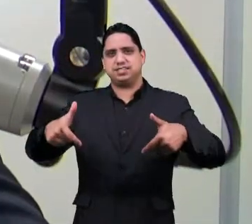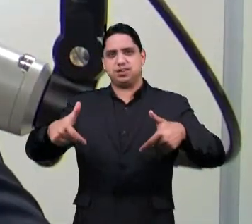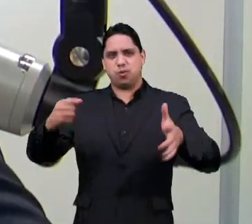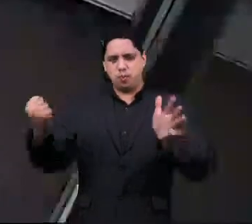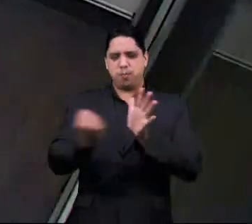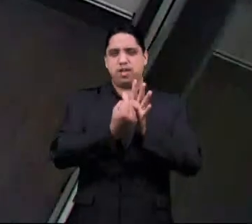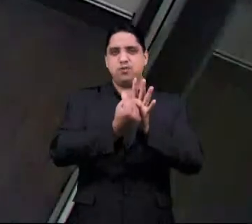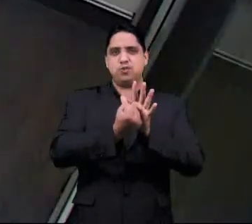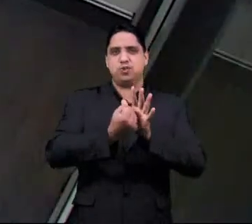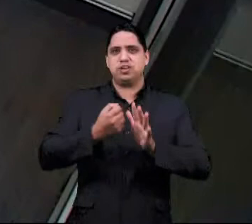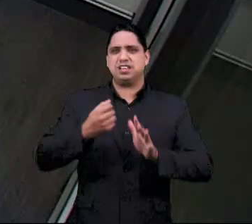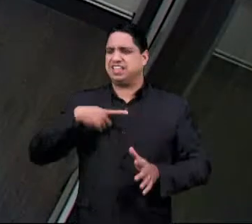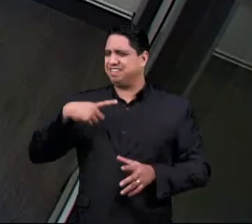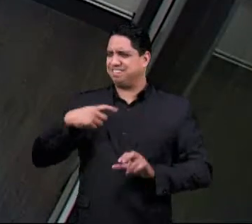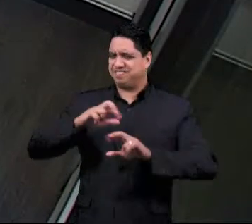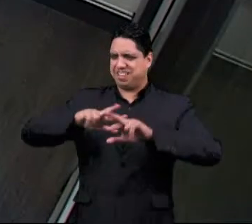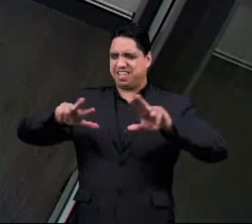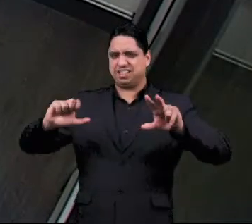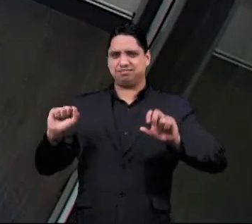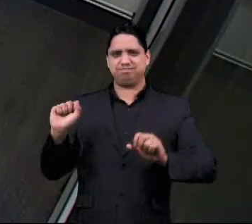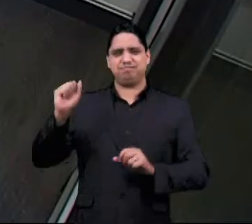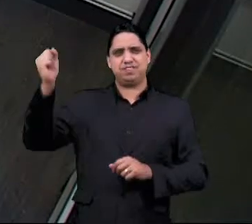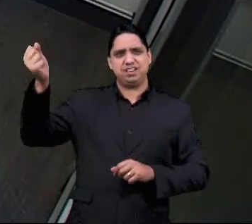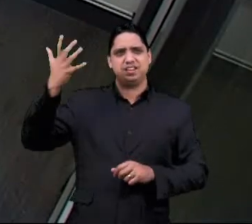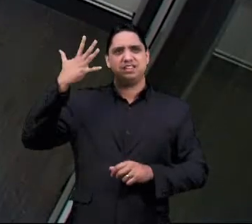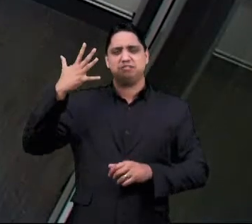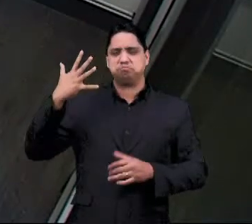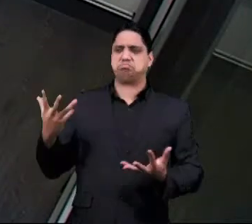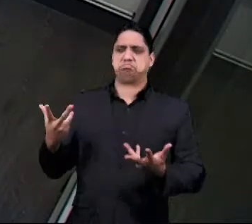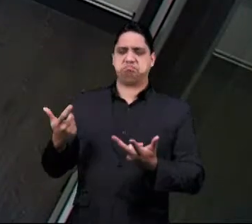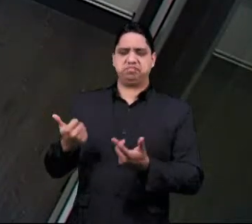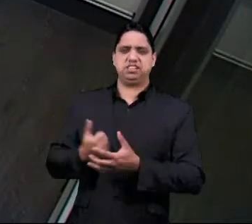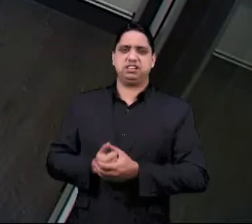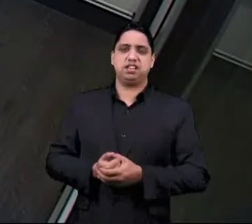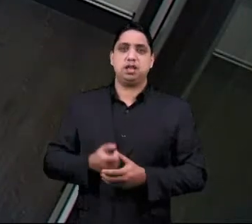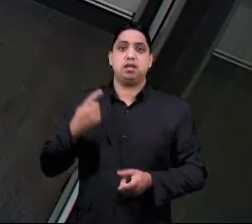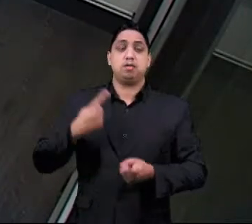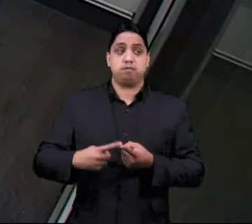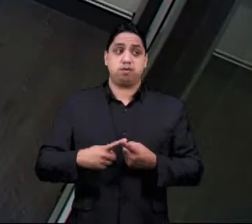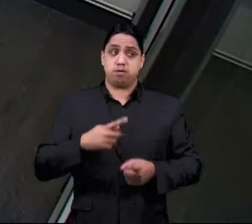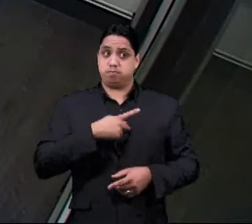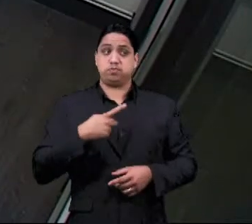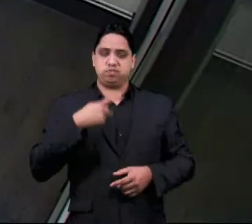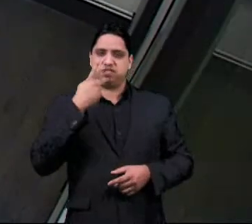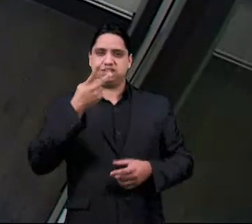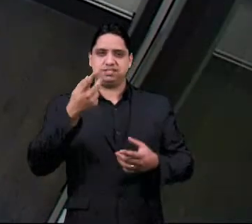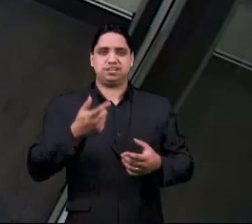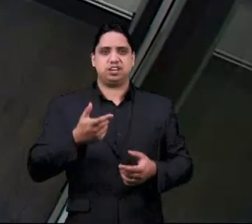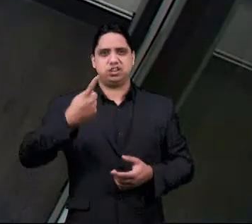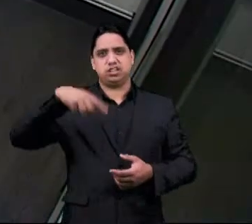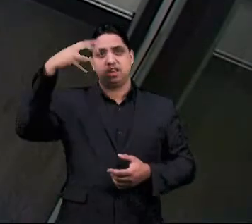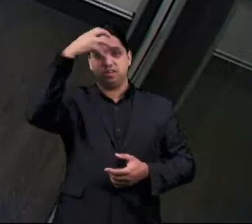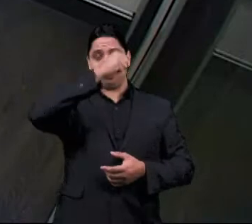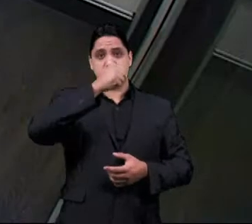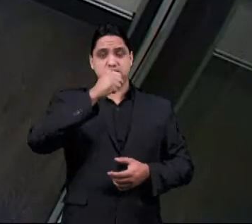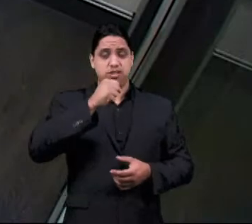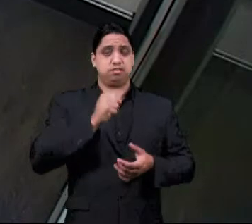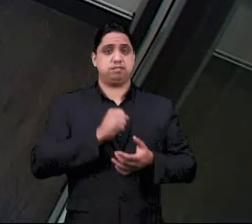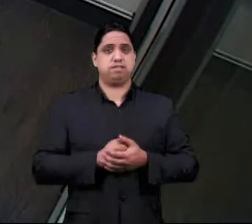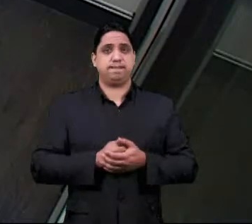o senhor, né? Muitos sinais. Muitos sinais, né? Muitos sinais. Maravilha. Porque é aquilo que nós aprendemos. Você consulta o